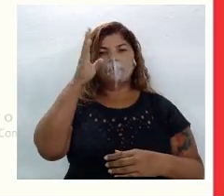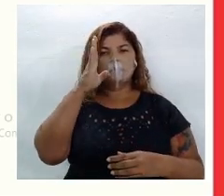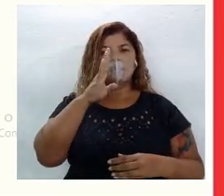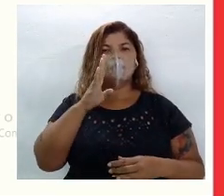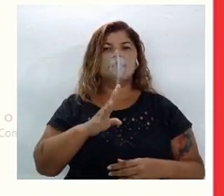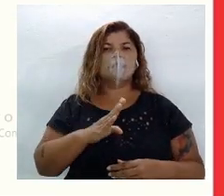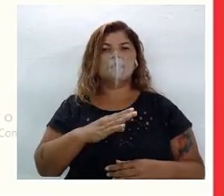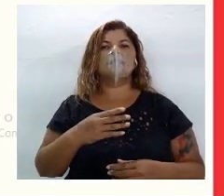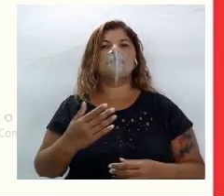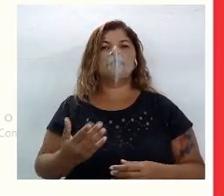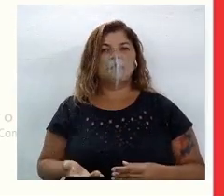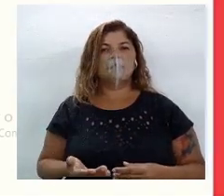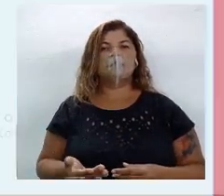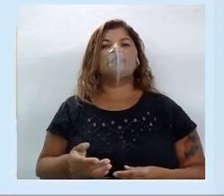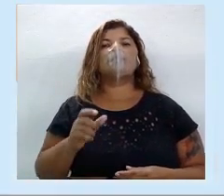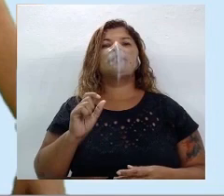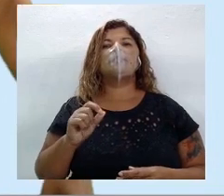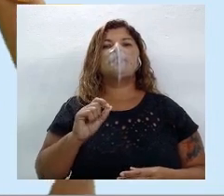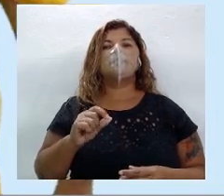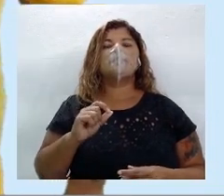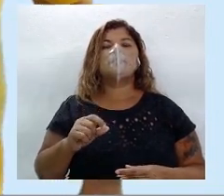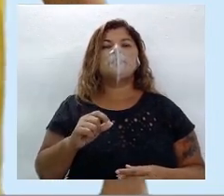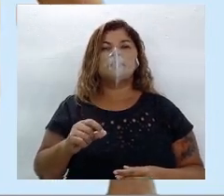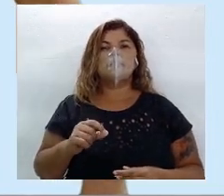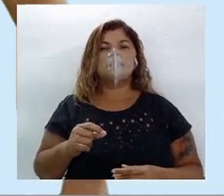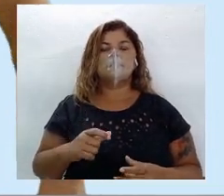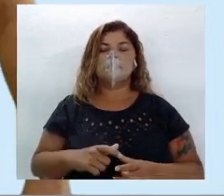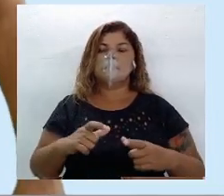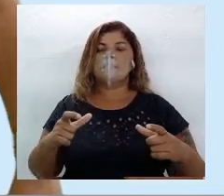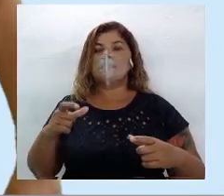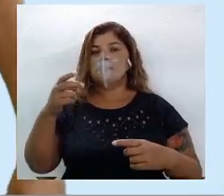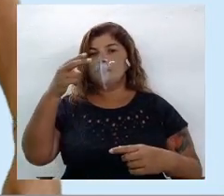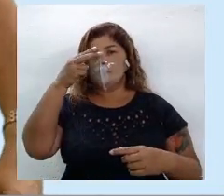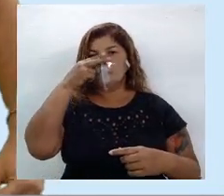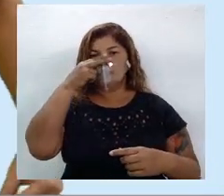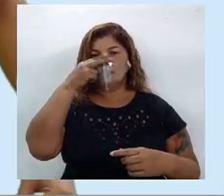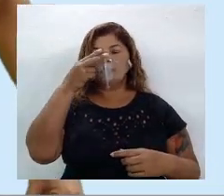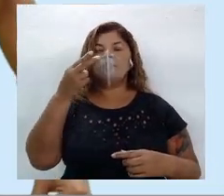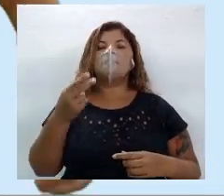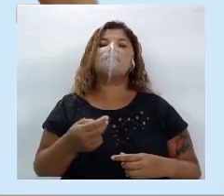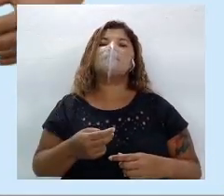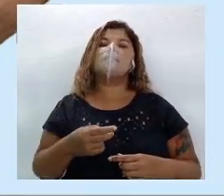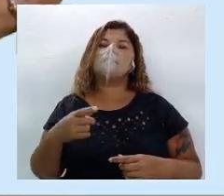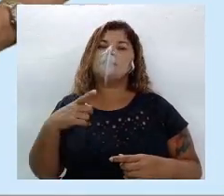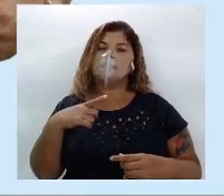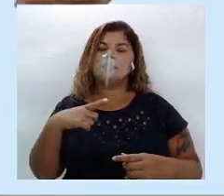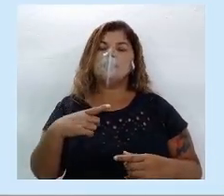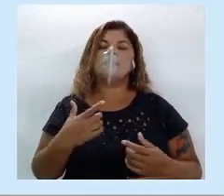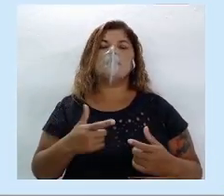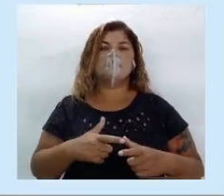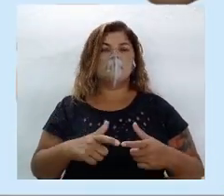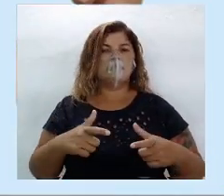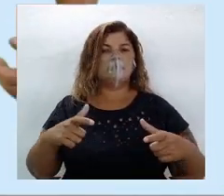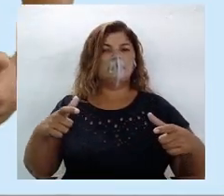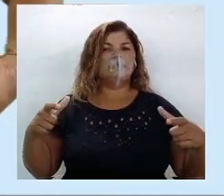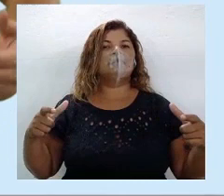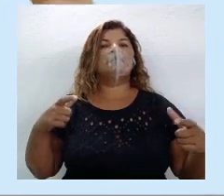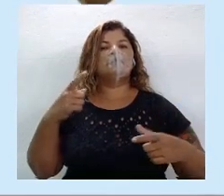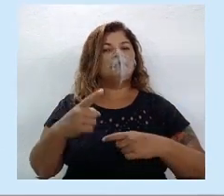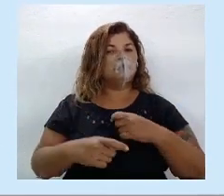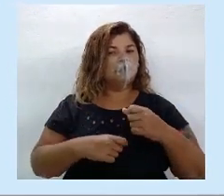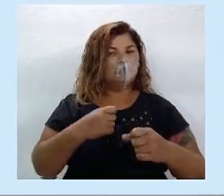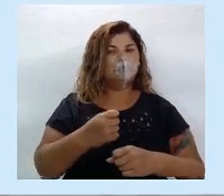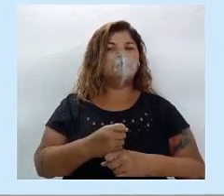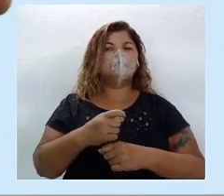brasileiros. Cortando para mim, quer dizer que o número de evangélicos, de protestantes, vem crescendo a cada